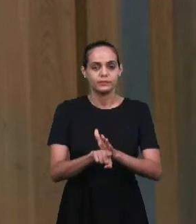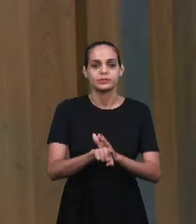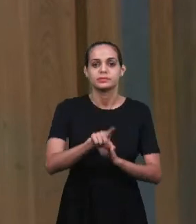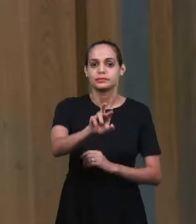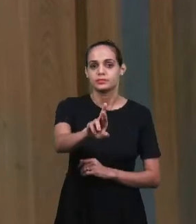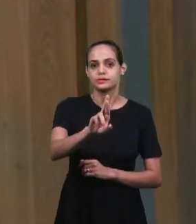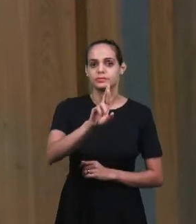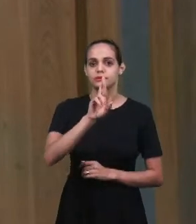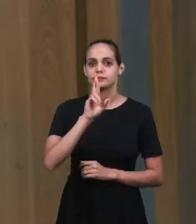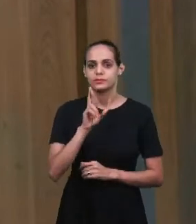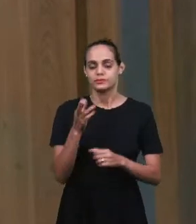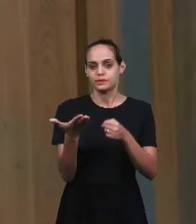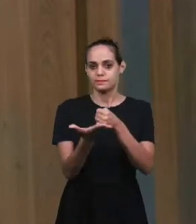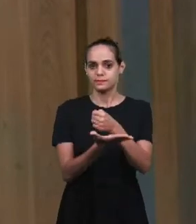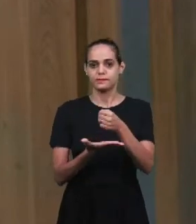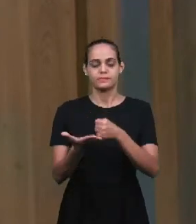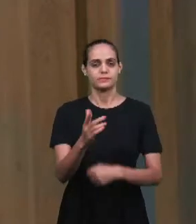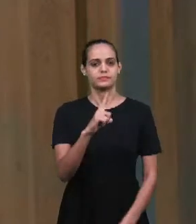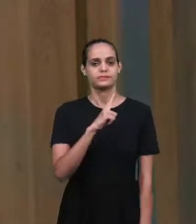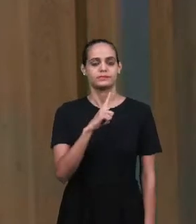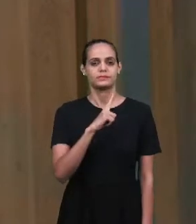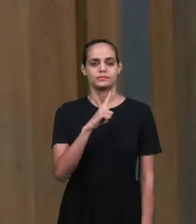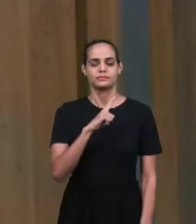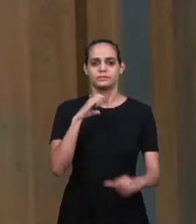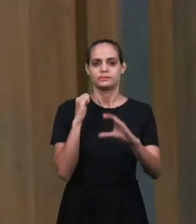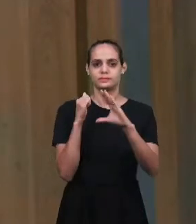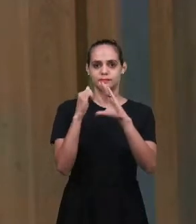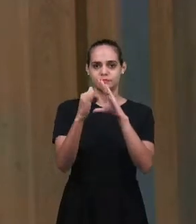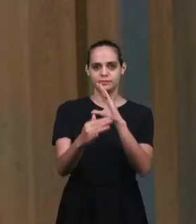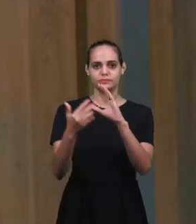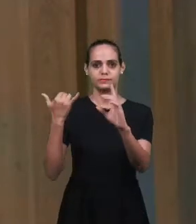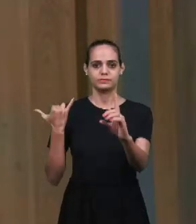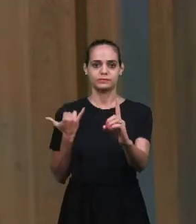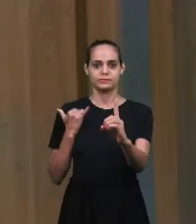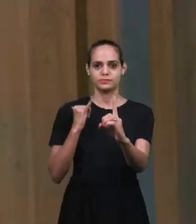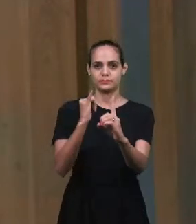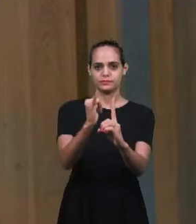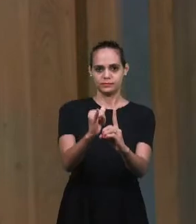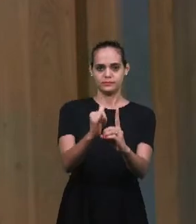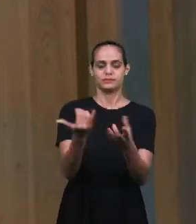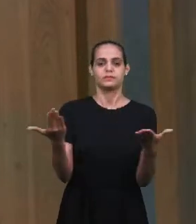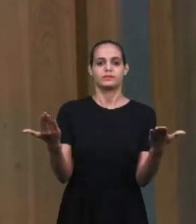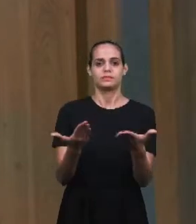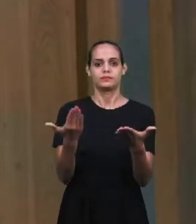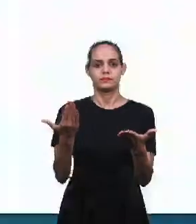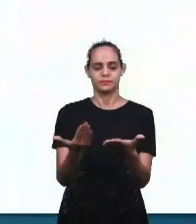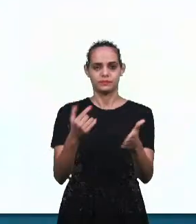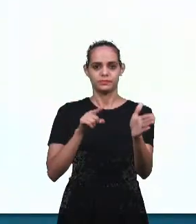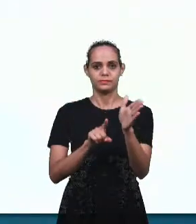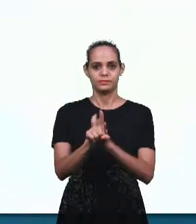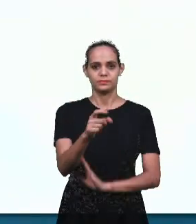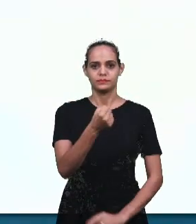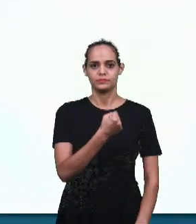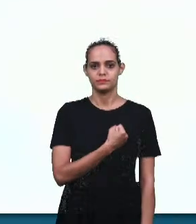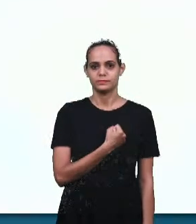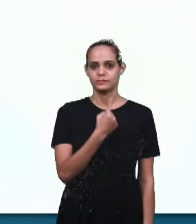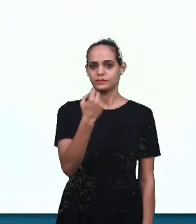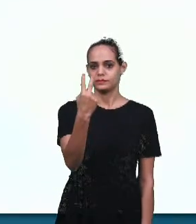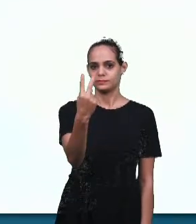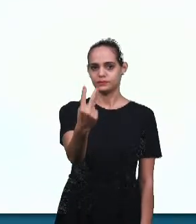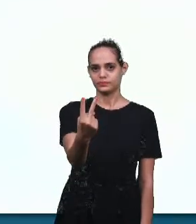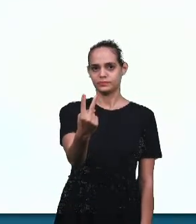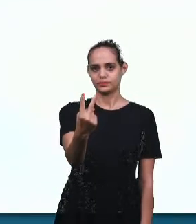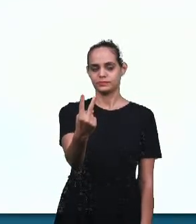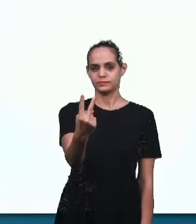elas vão ser baseadas nos aspectos proféticos. E, portanto, a nossa pergunta número 2 agora, que também é destinada